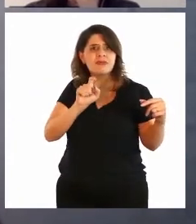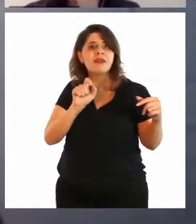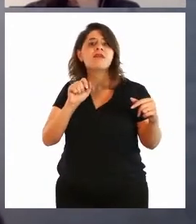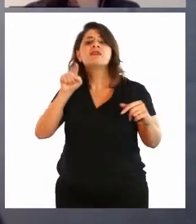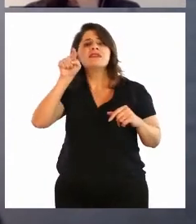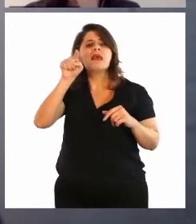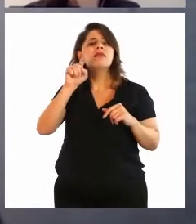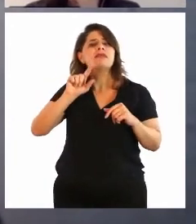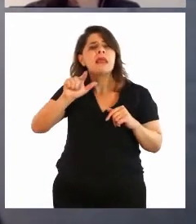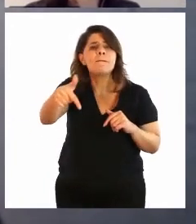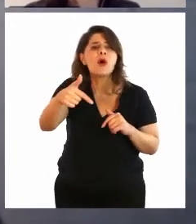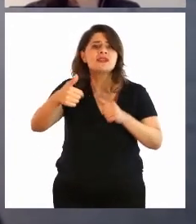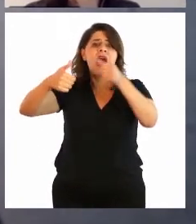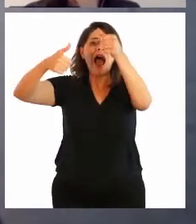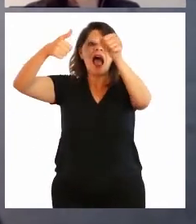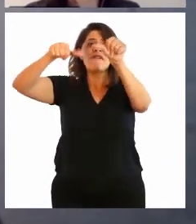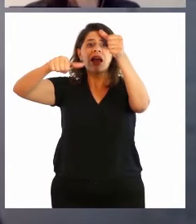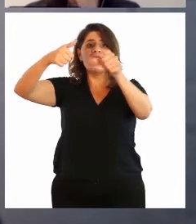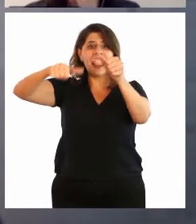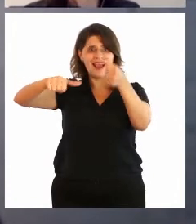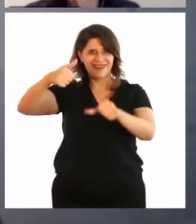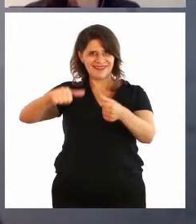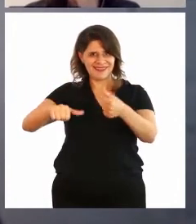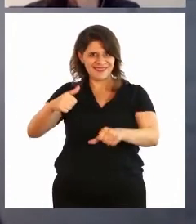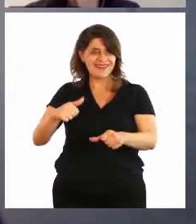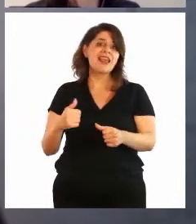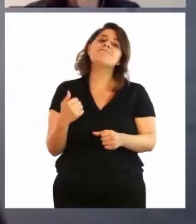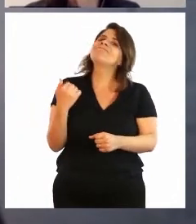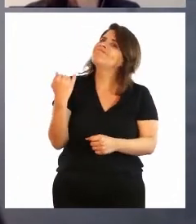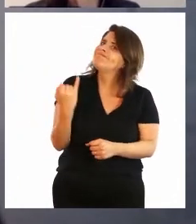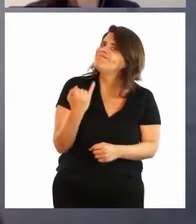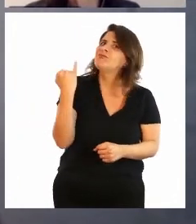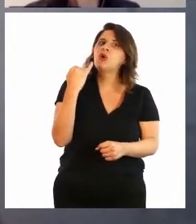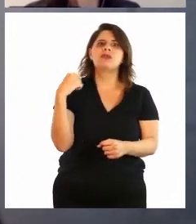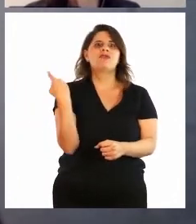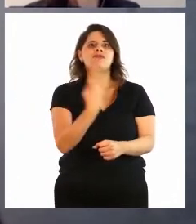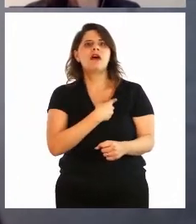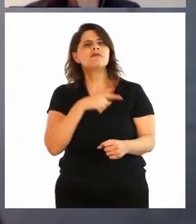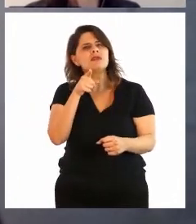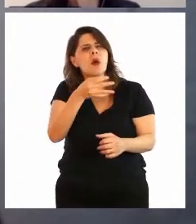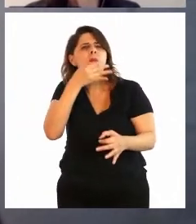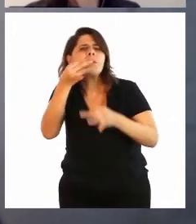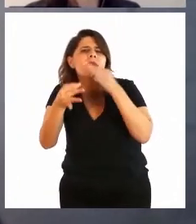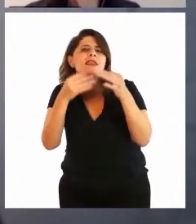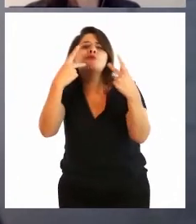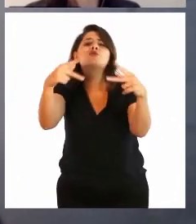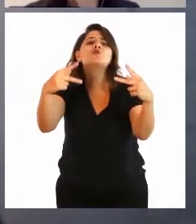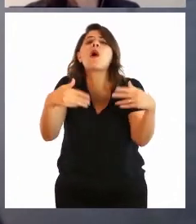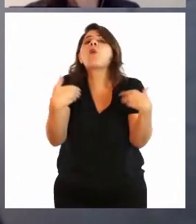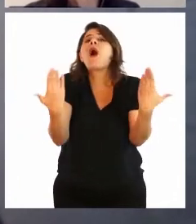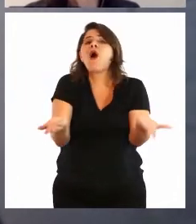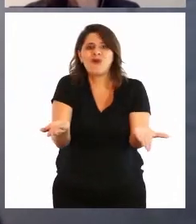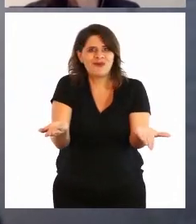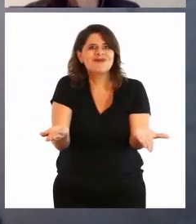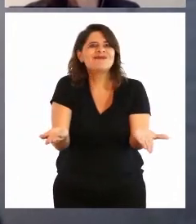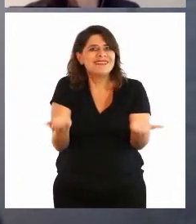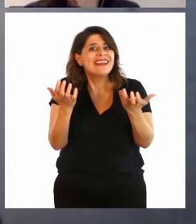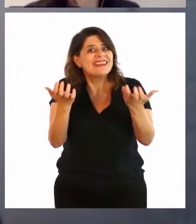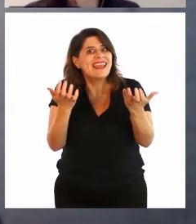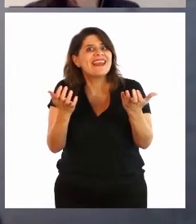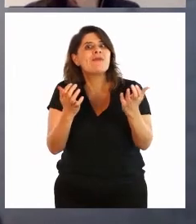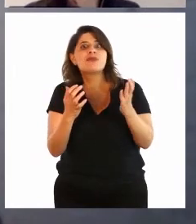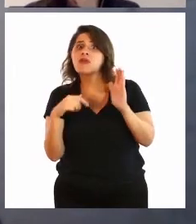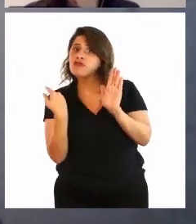educativa. Essa avaliação é fundamental para a gente e é importante, muito importante, que vocês saibam que a gente olha